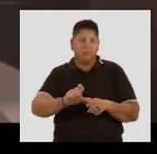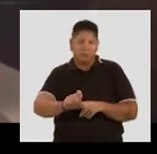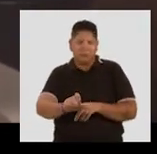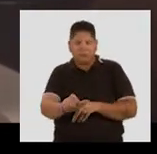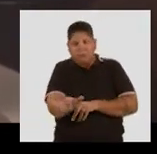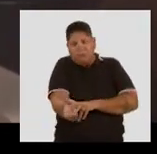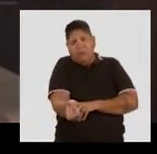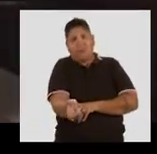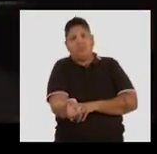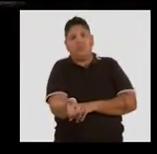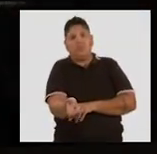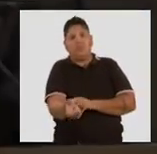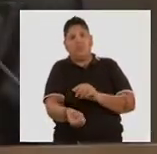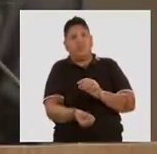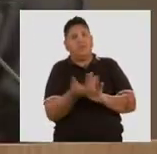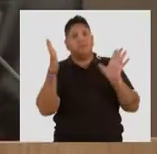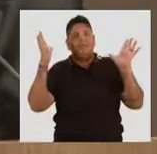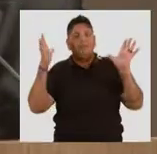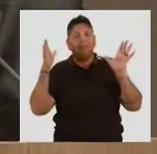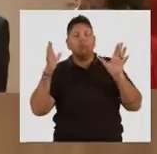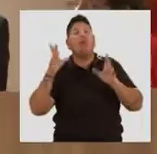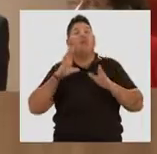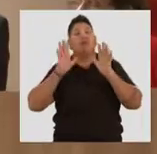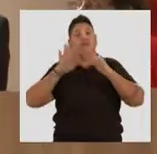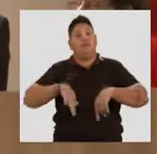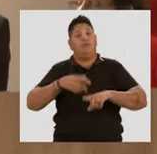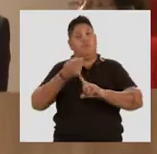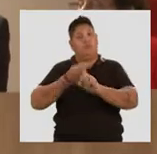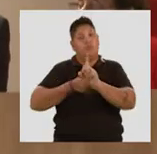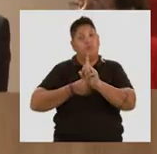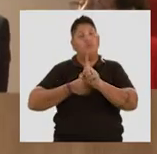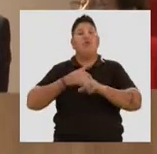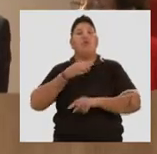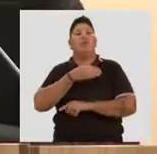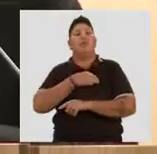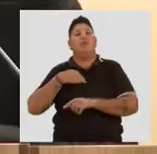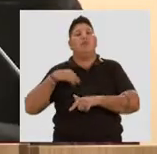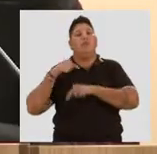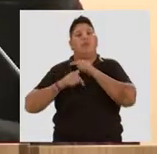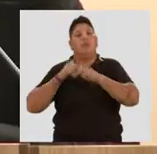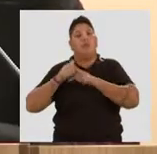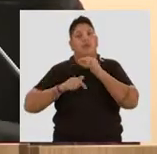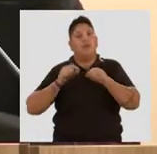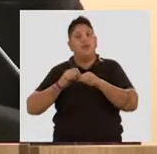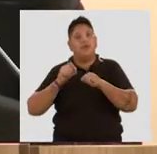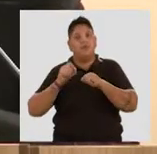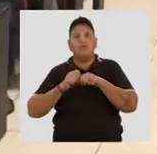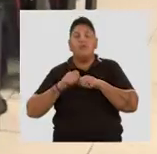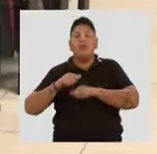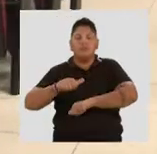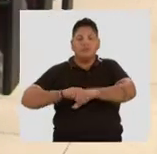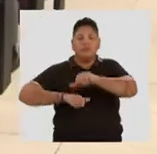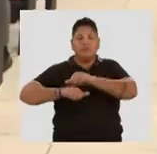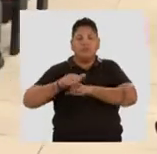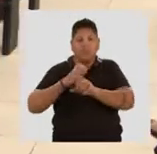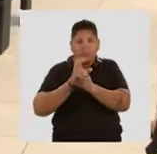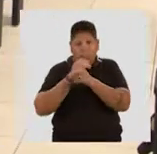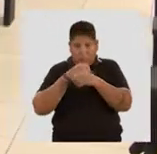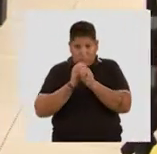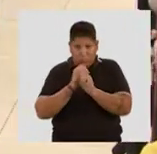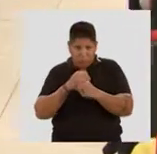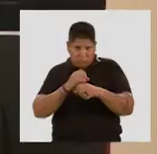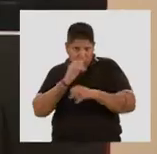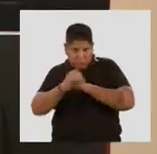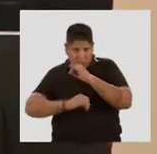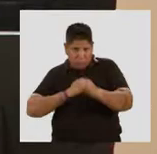uma de 13.800. No fim do mês, o Ministério Público do Trabalho realizou uma atualização do Observatório Digital